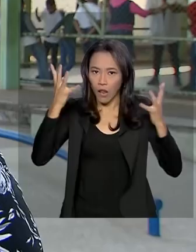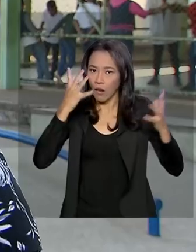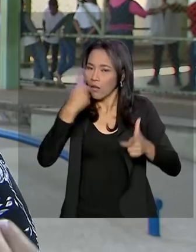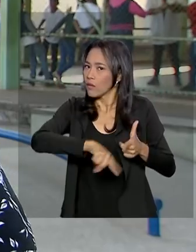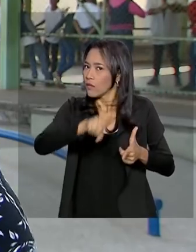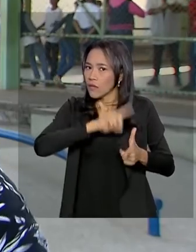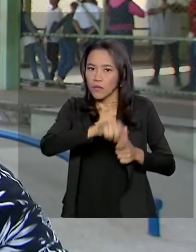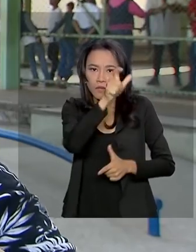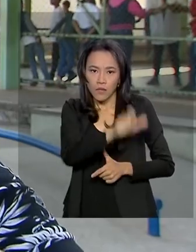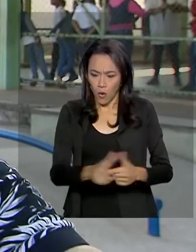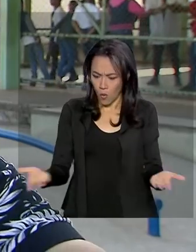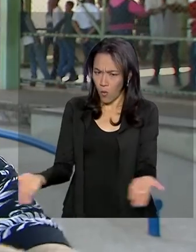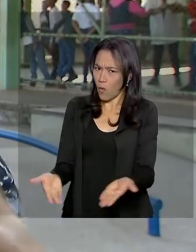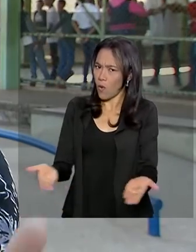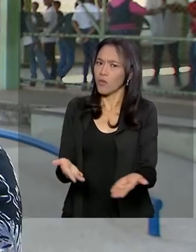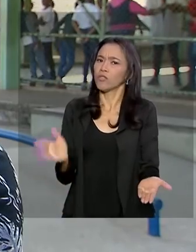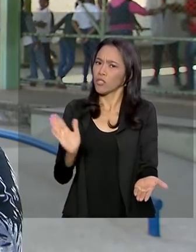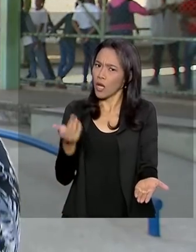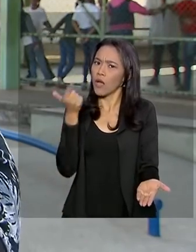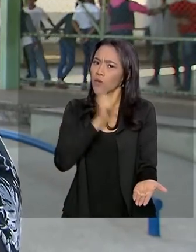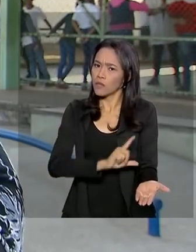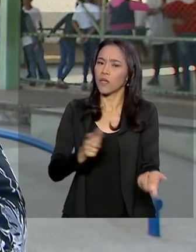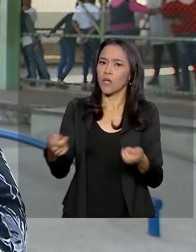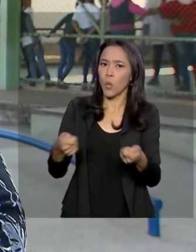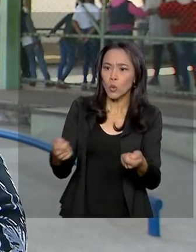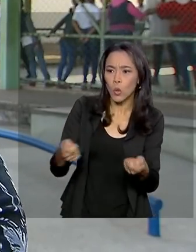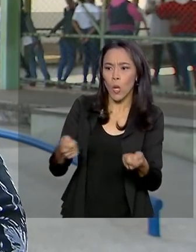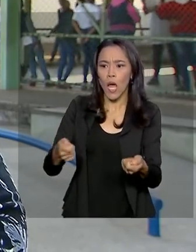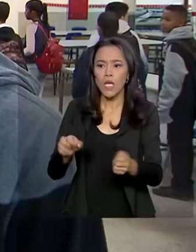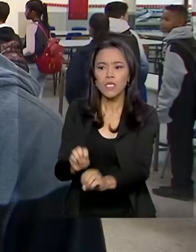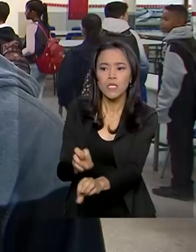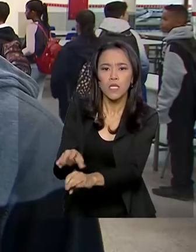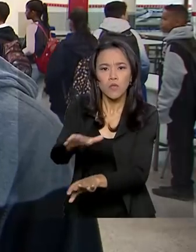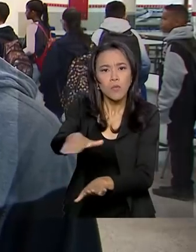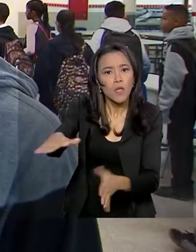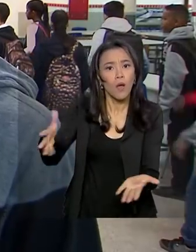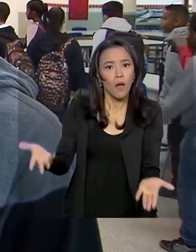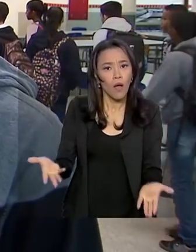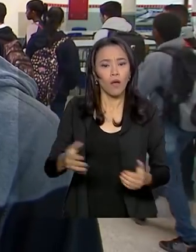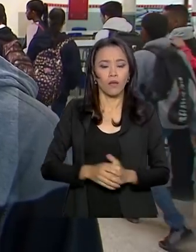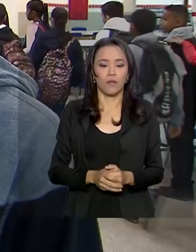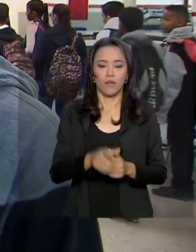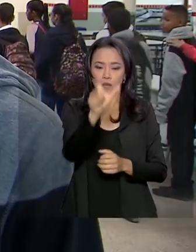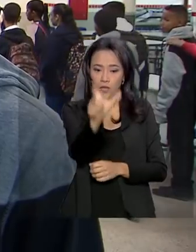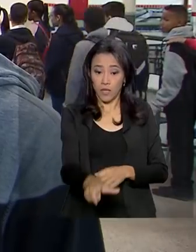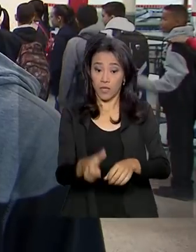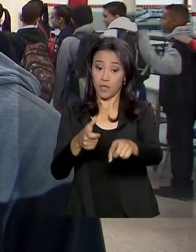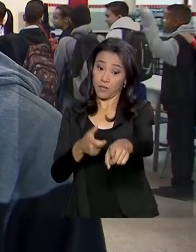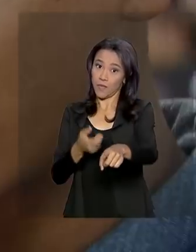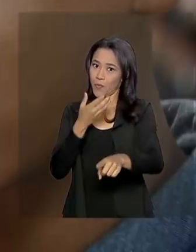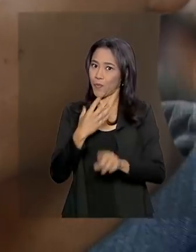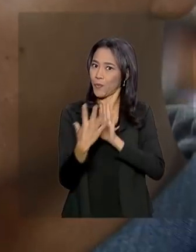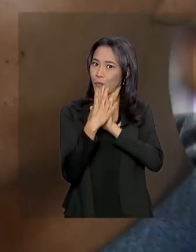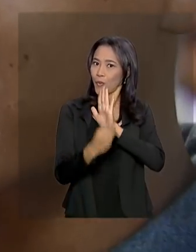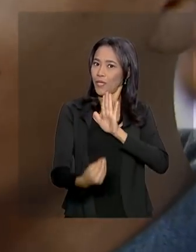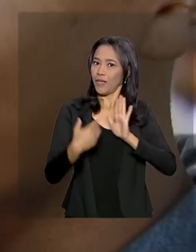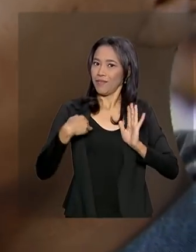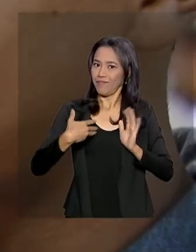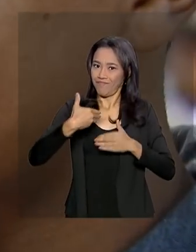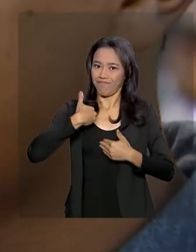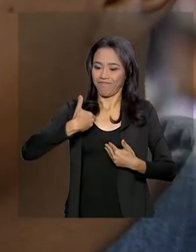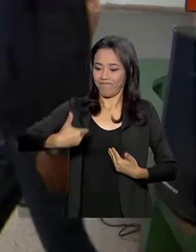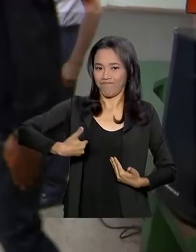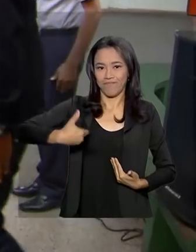dele, hoje ele já consegue controlar outros alunos menores. O José já virou um exemplo para os colegas. Tem uma função